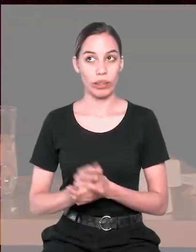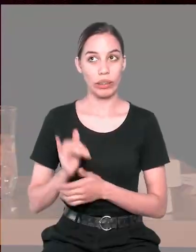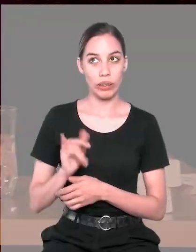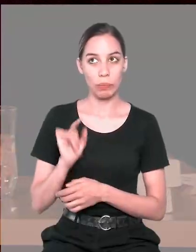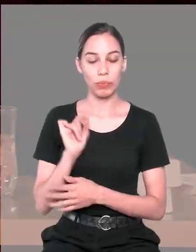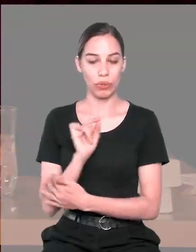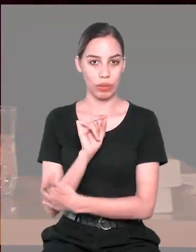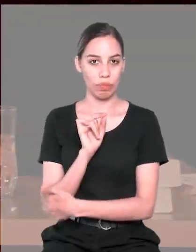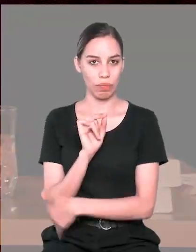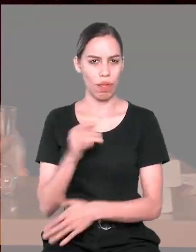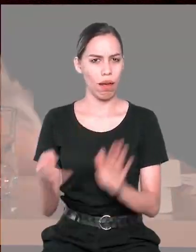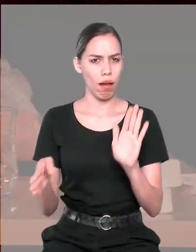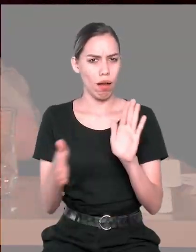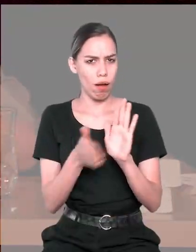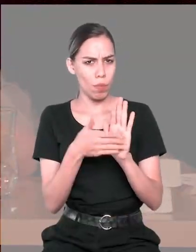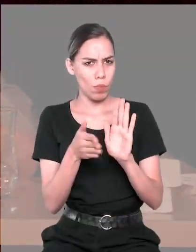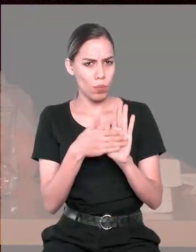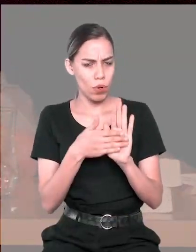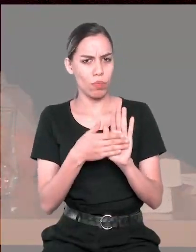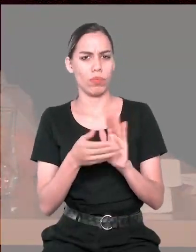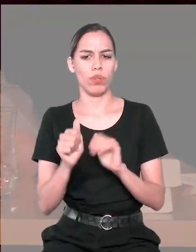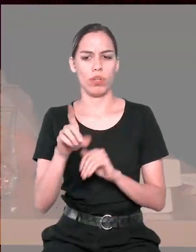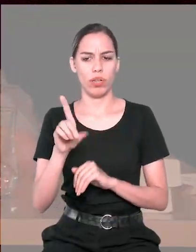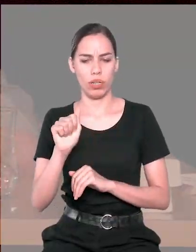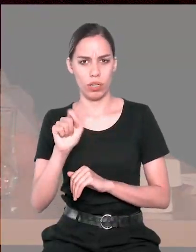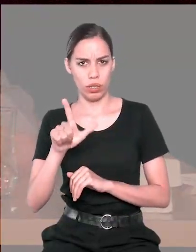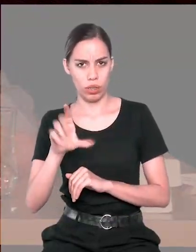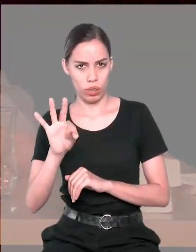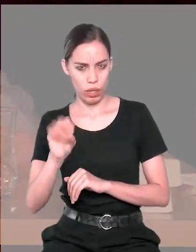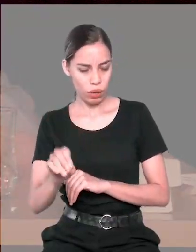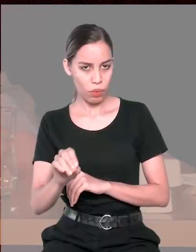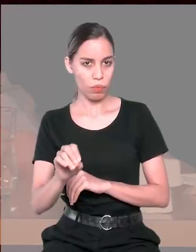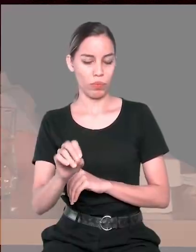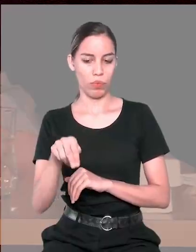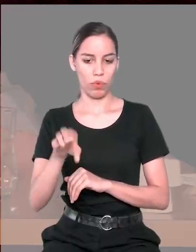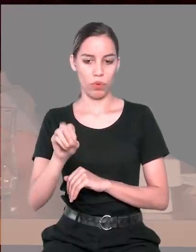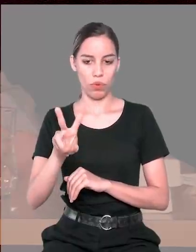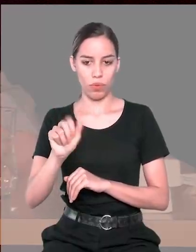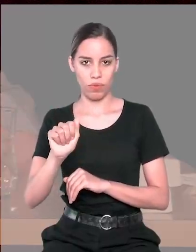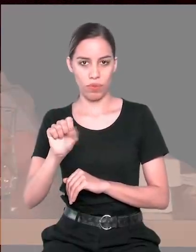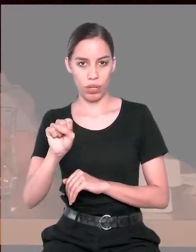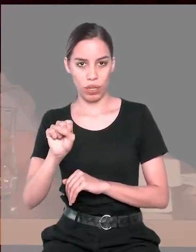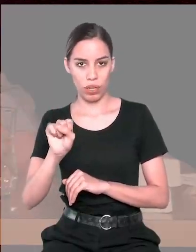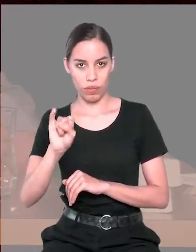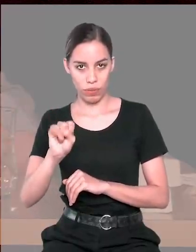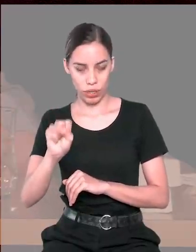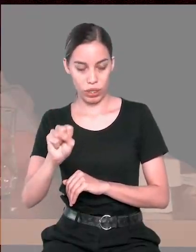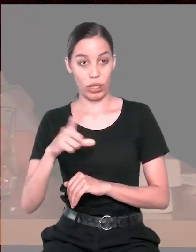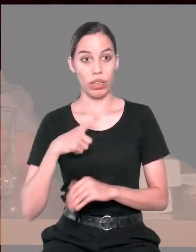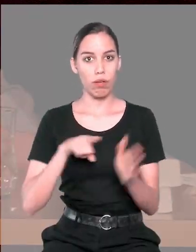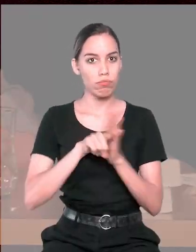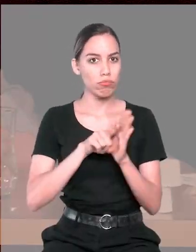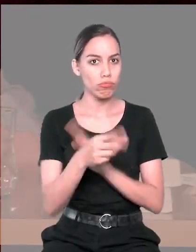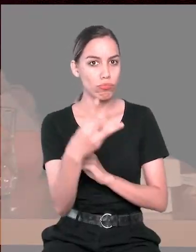Digamos assim que a proposta, né, do Adalto Novaes, ela veio ao encontro de uma pesquisa de quase